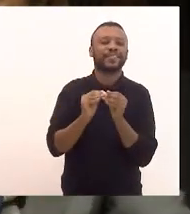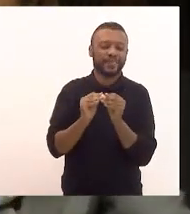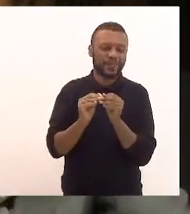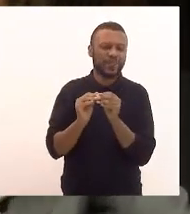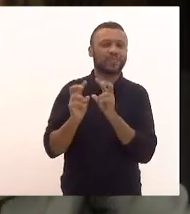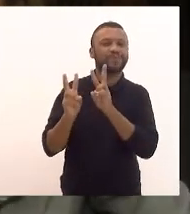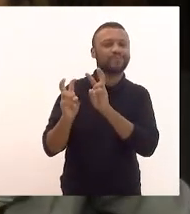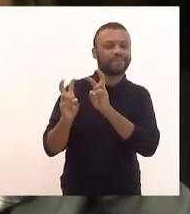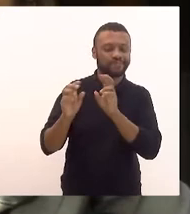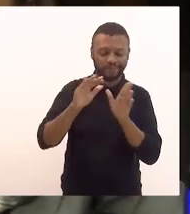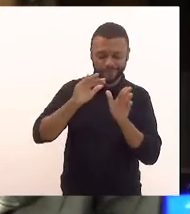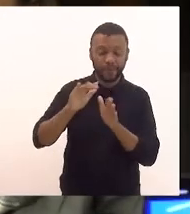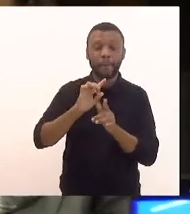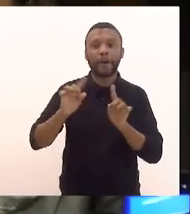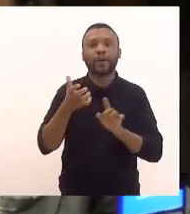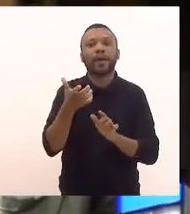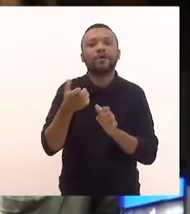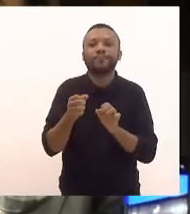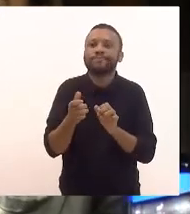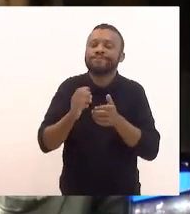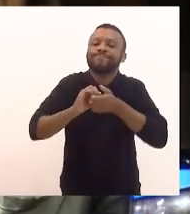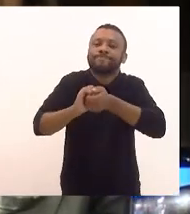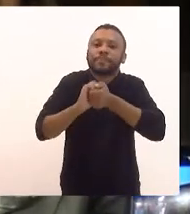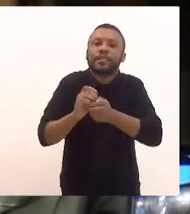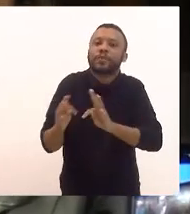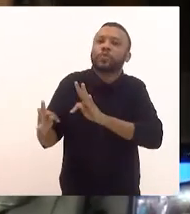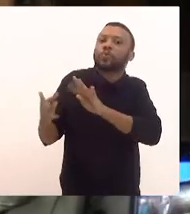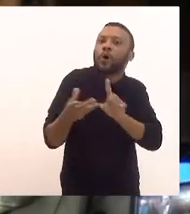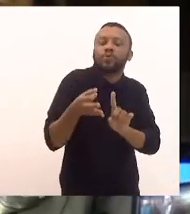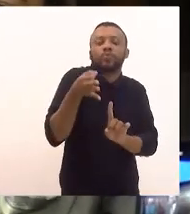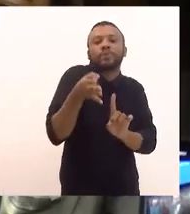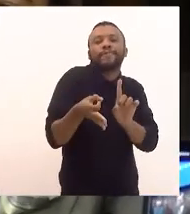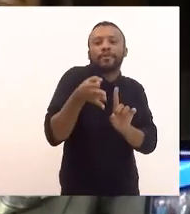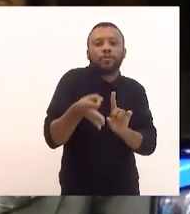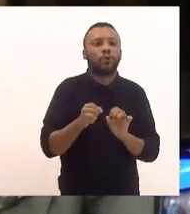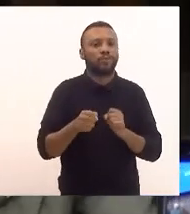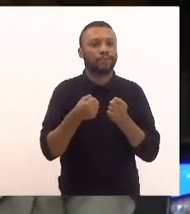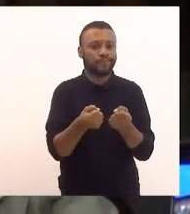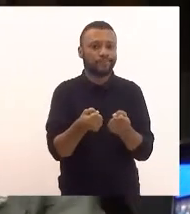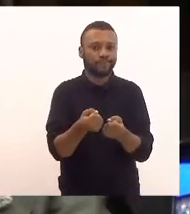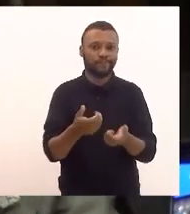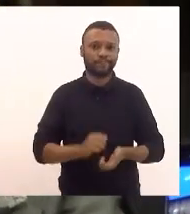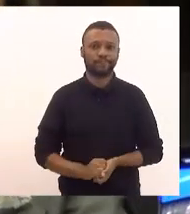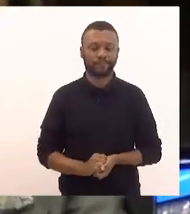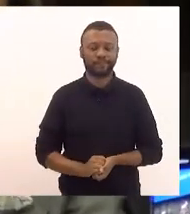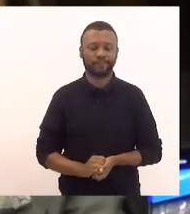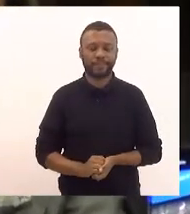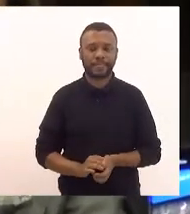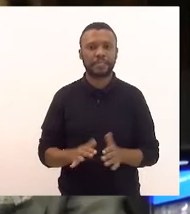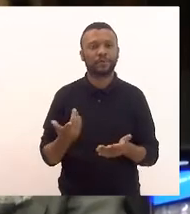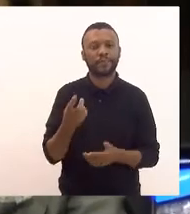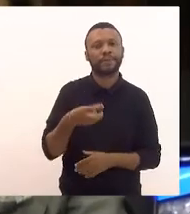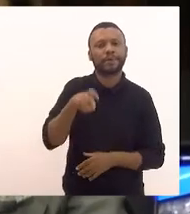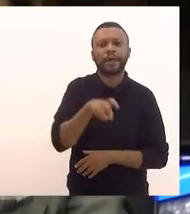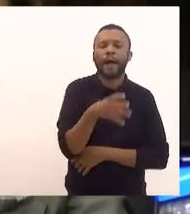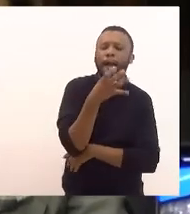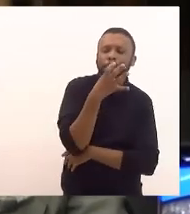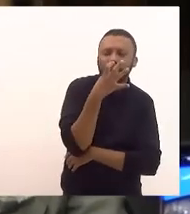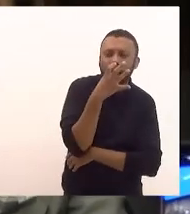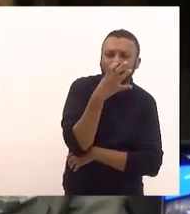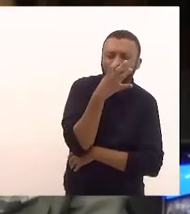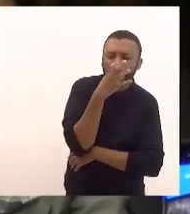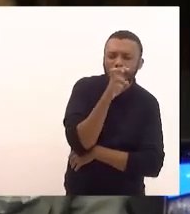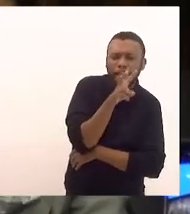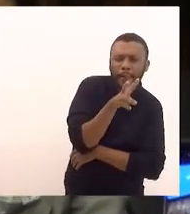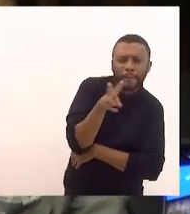mas eu vou cumprimentar todos os Defensores e defensoras eu estava ali sentado observando né